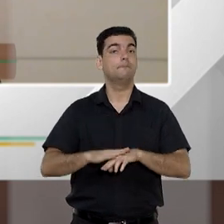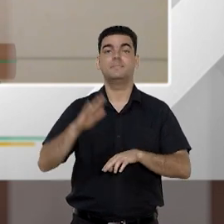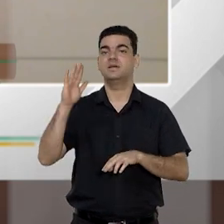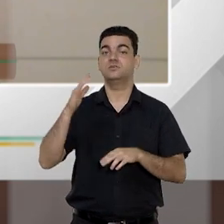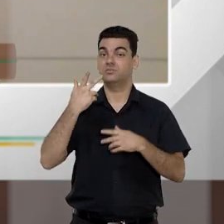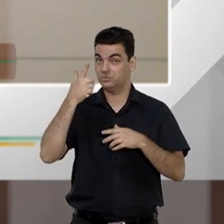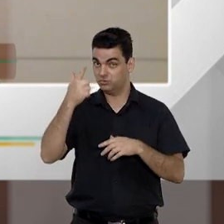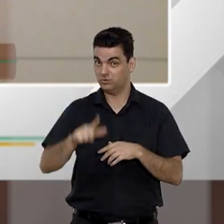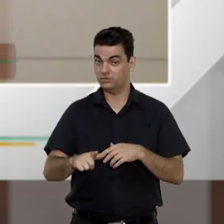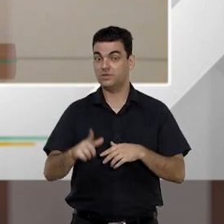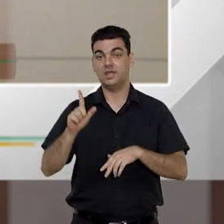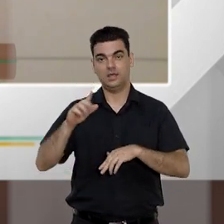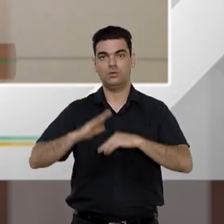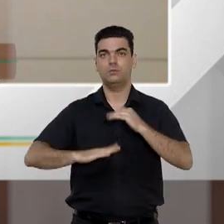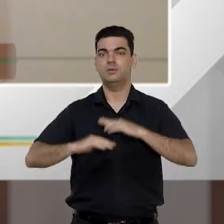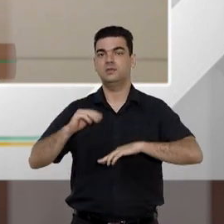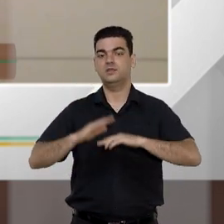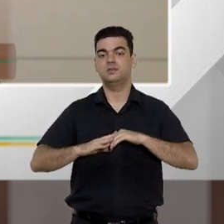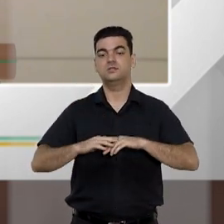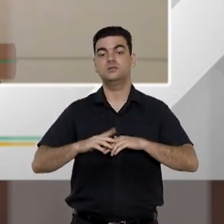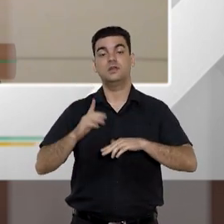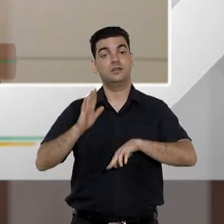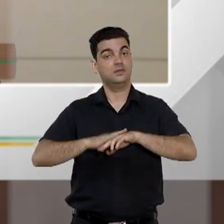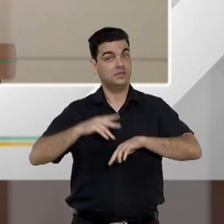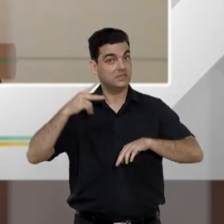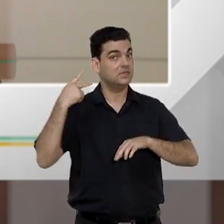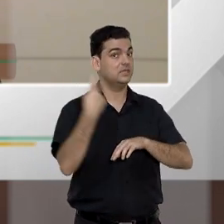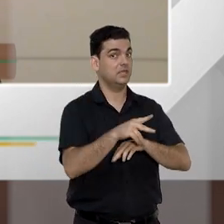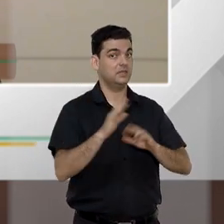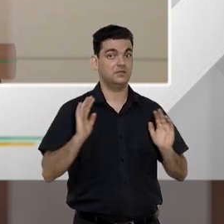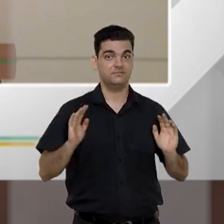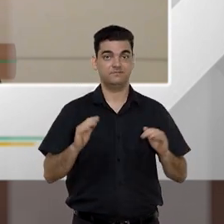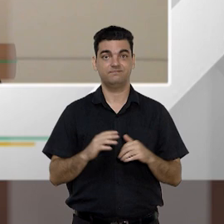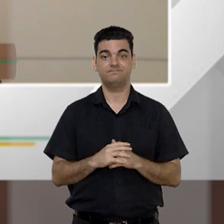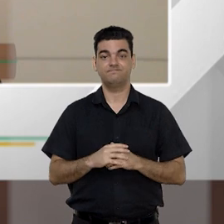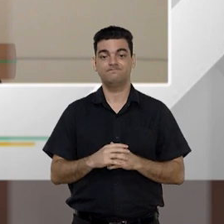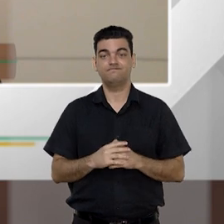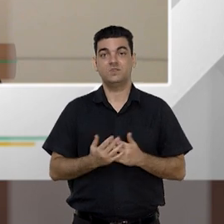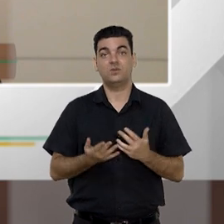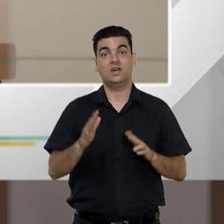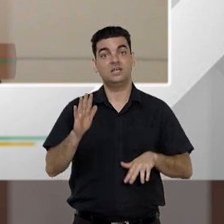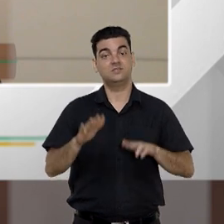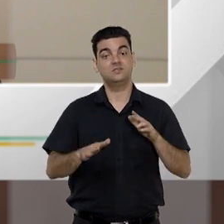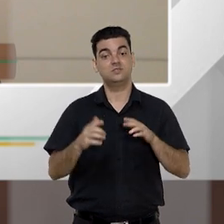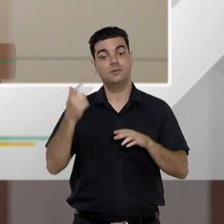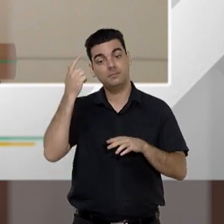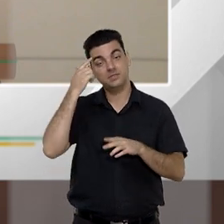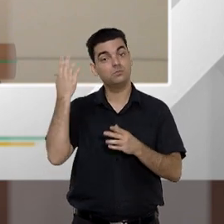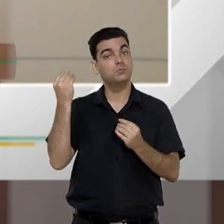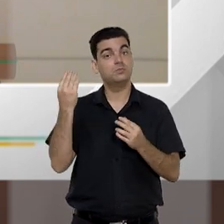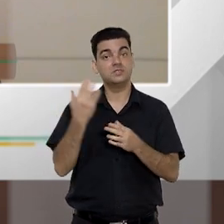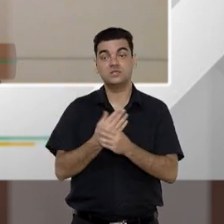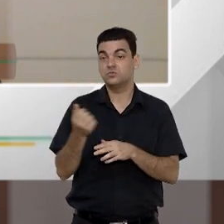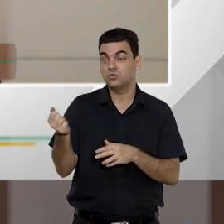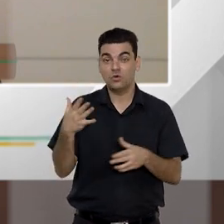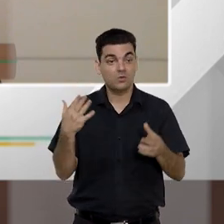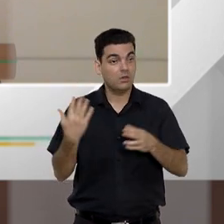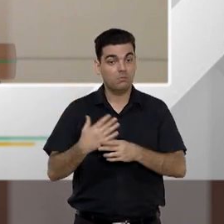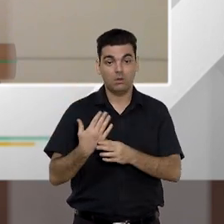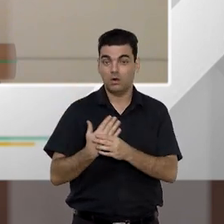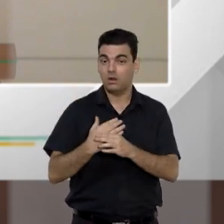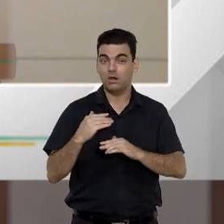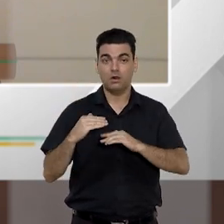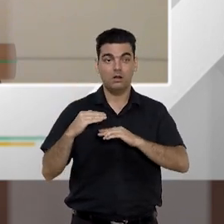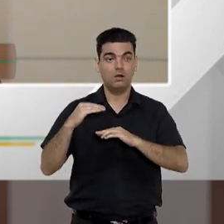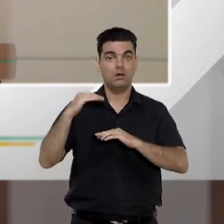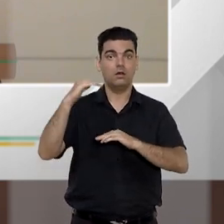distribuição muito maior. Repito, porque a competência ela é absoluta. Então, às vezes, uma quantidade muito grande de